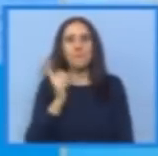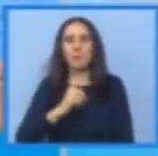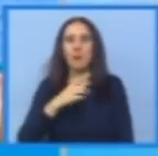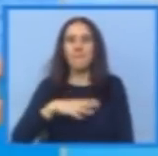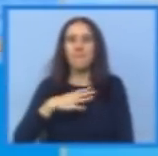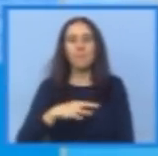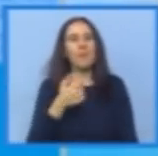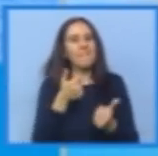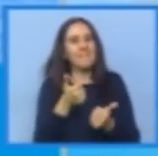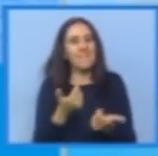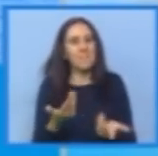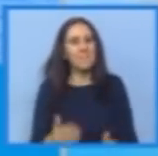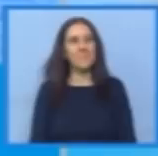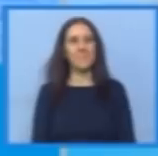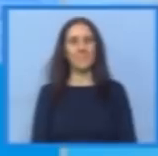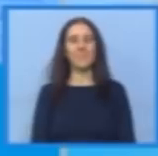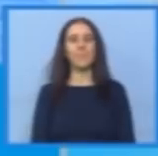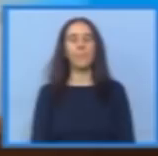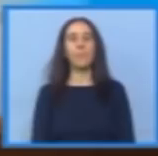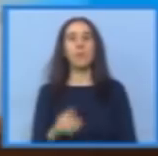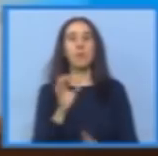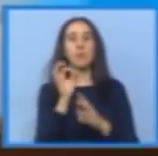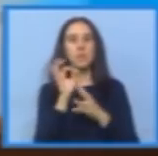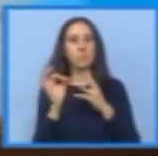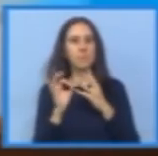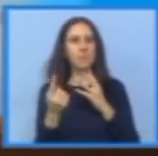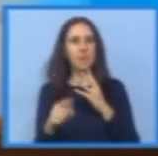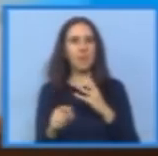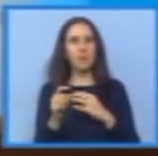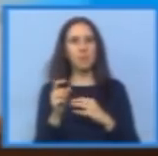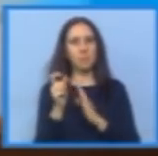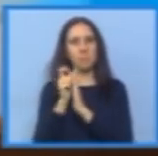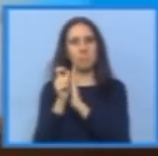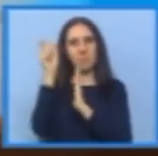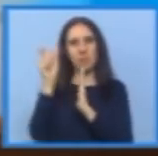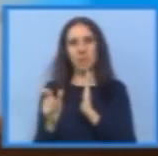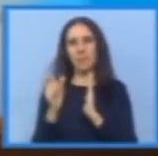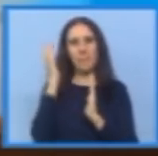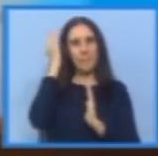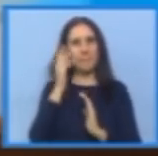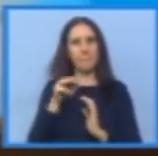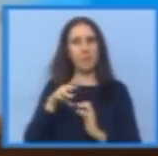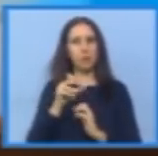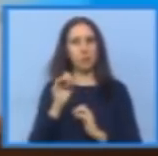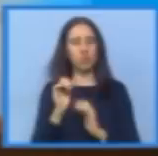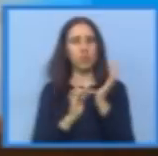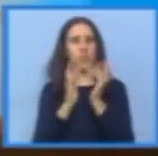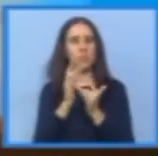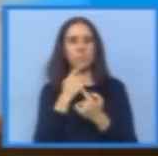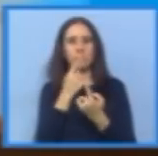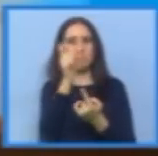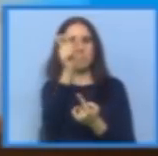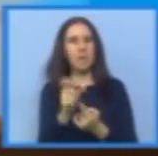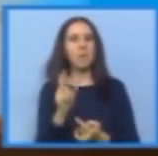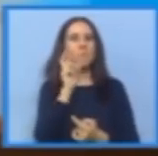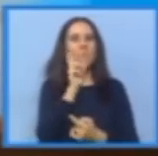porque aquilo é muito bom. E há uma forma específica deste evangelista Marcos se referir a Jesus e contar o que